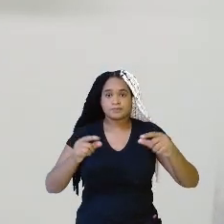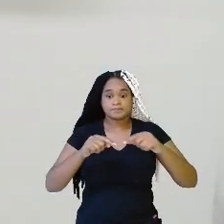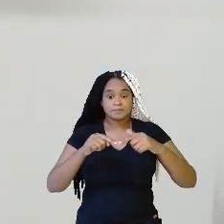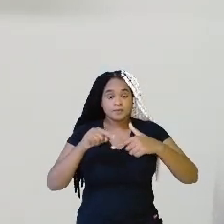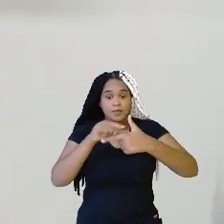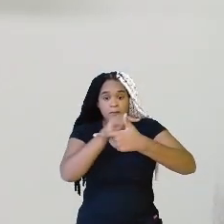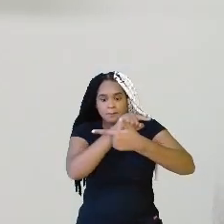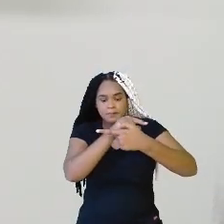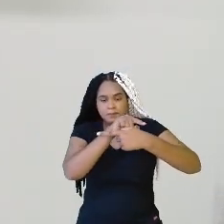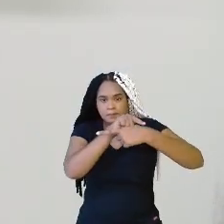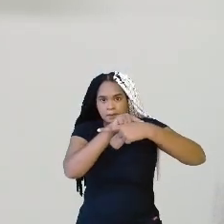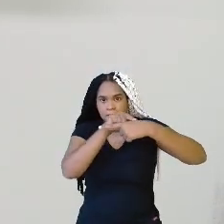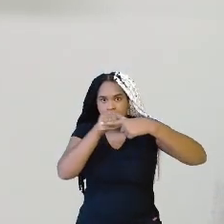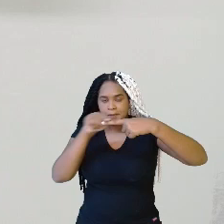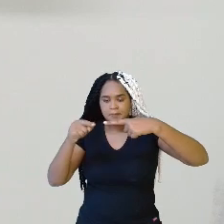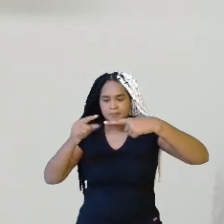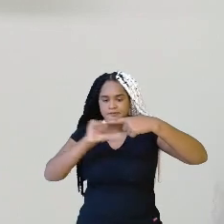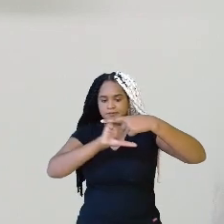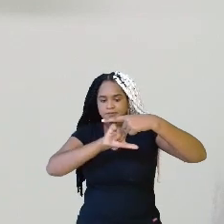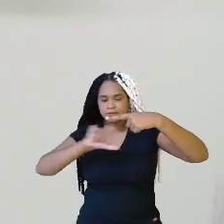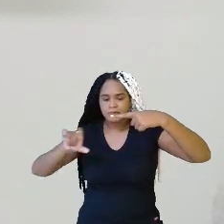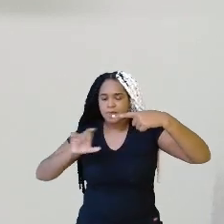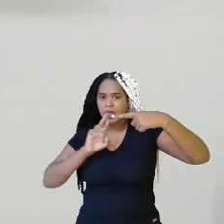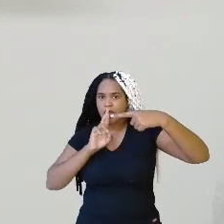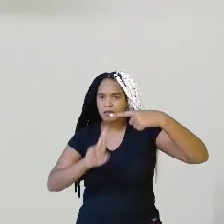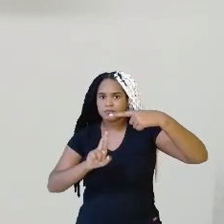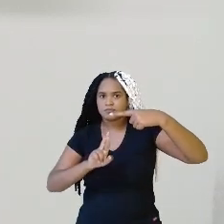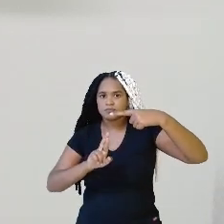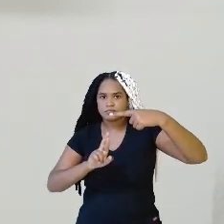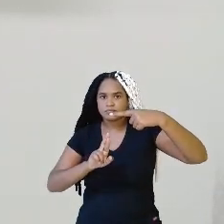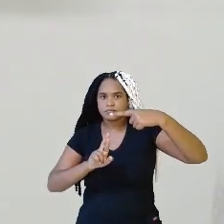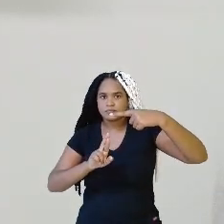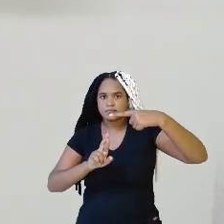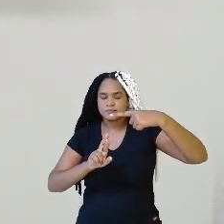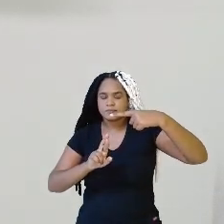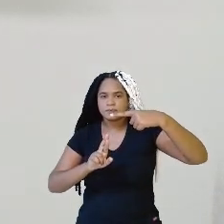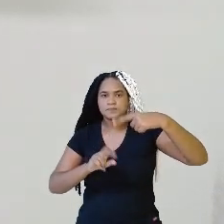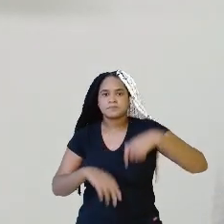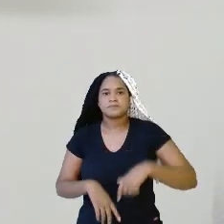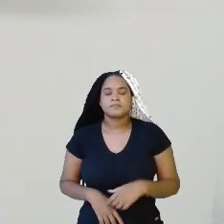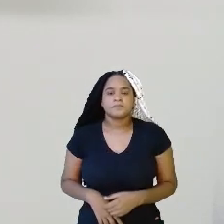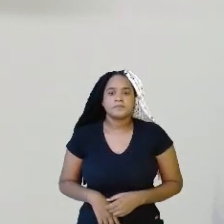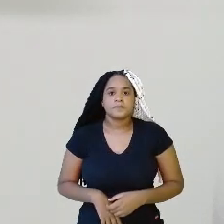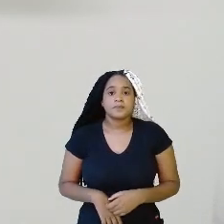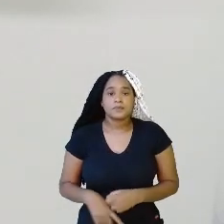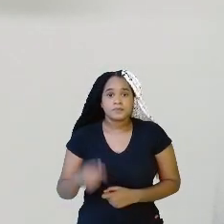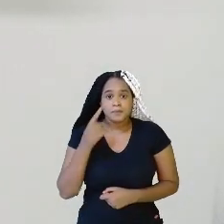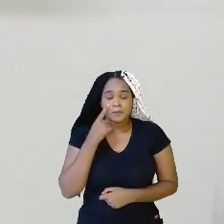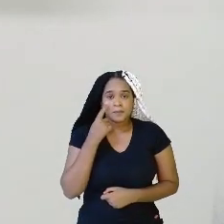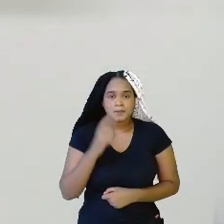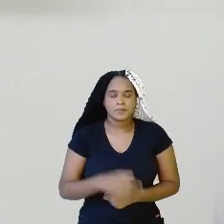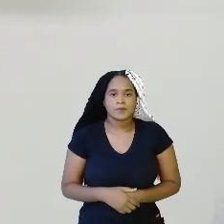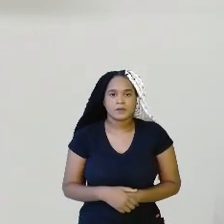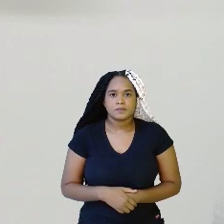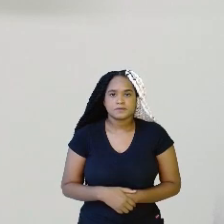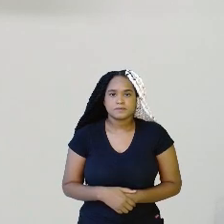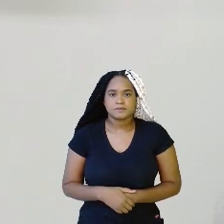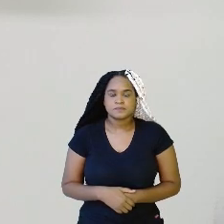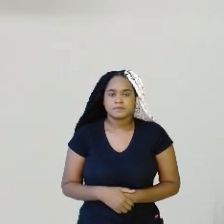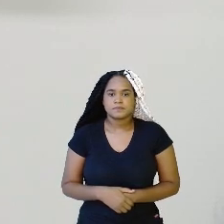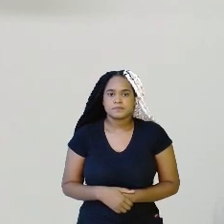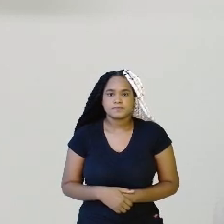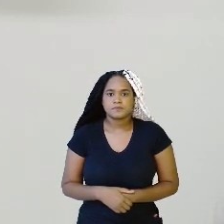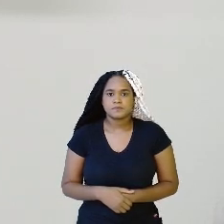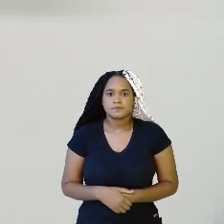resultado, que a gente chama de resto ou diferença. Num problema, quando você